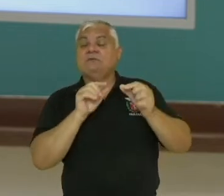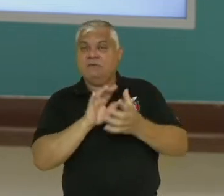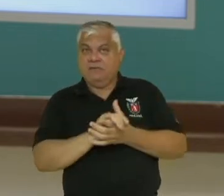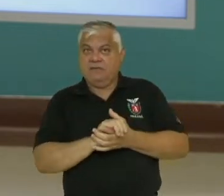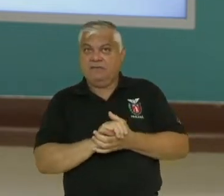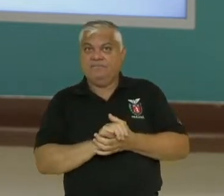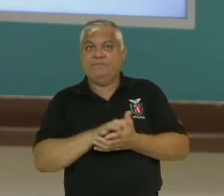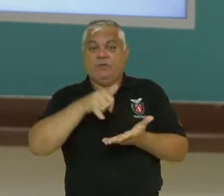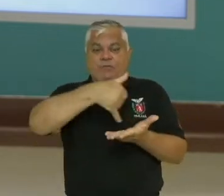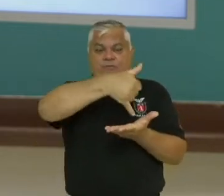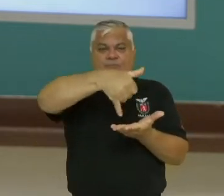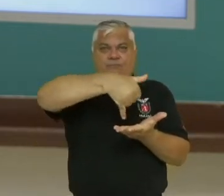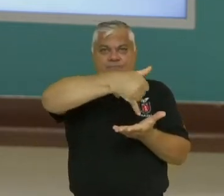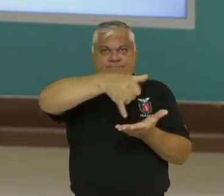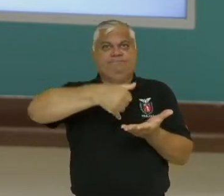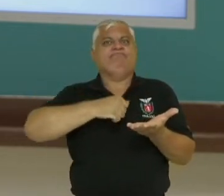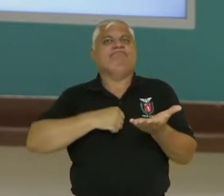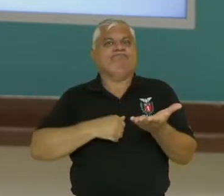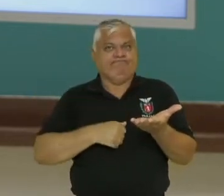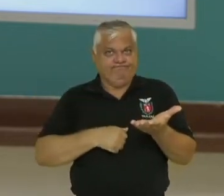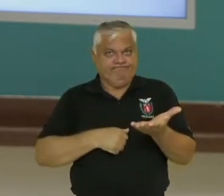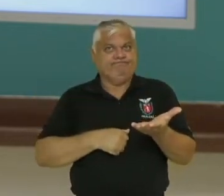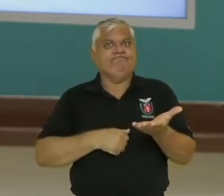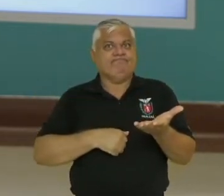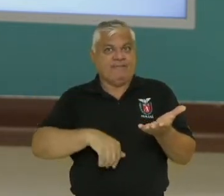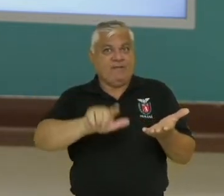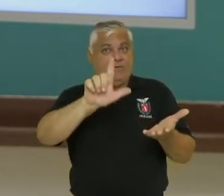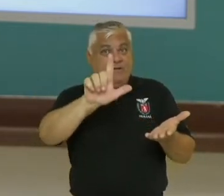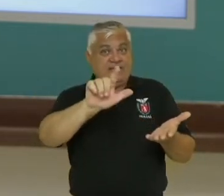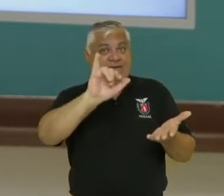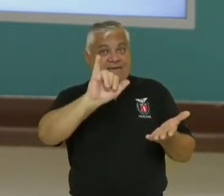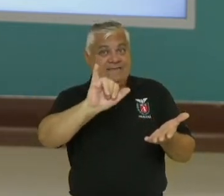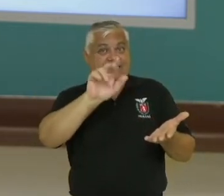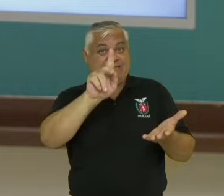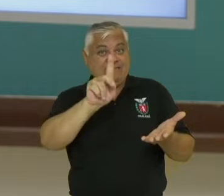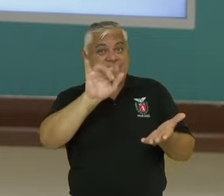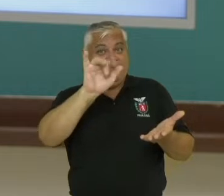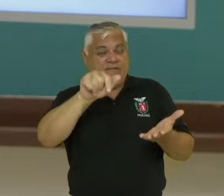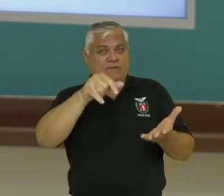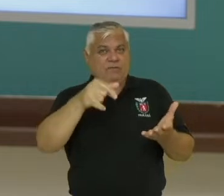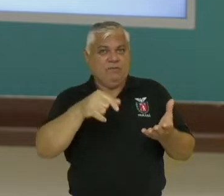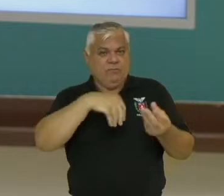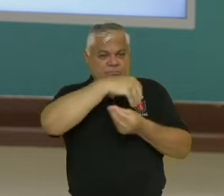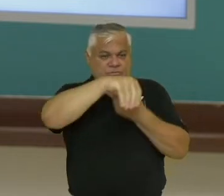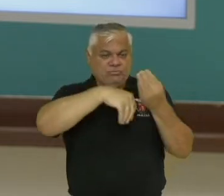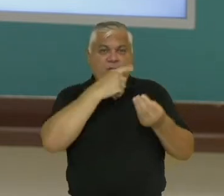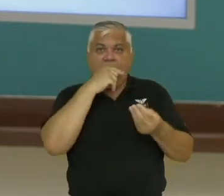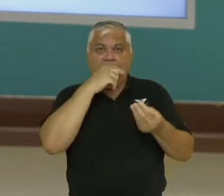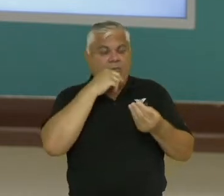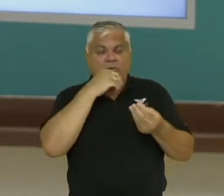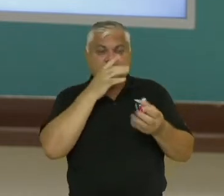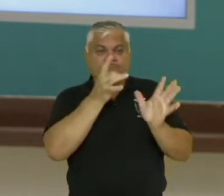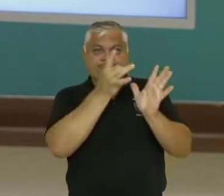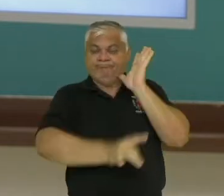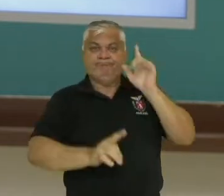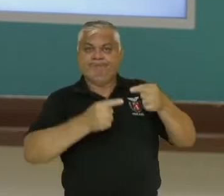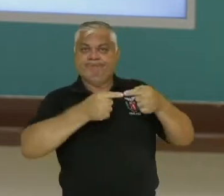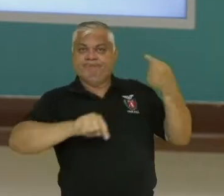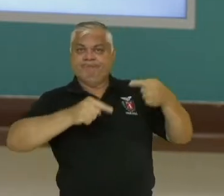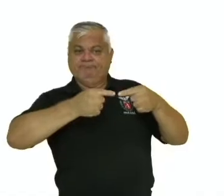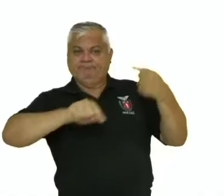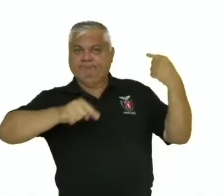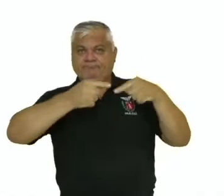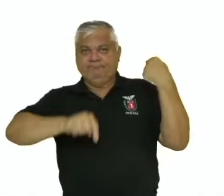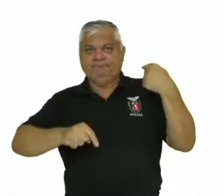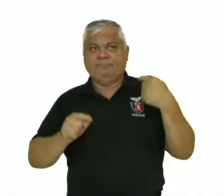os óleos, né? Os lipídios aqui no caso, não se misturam com água. E a gente consegue ver nessa imagem